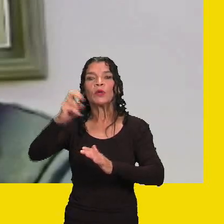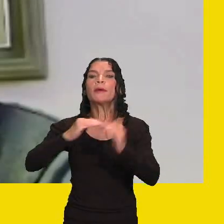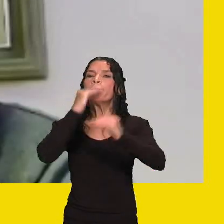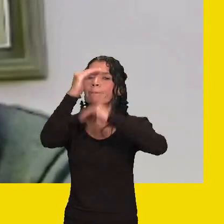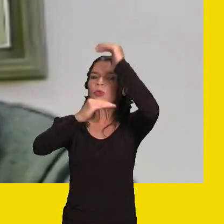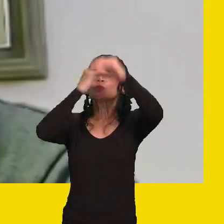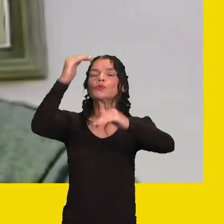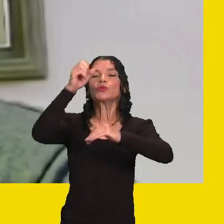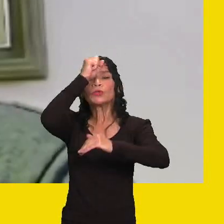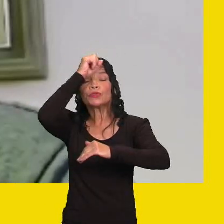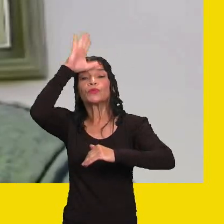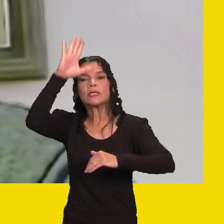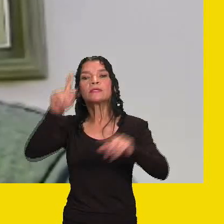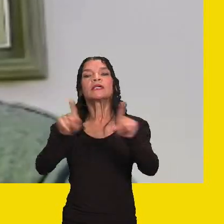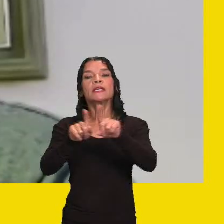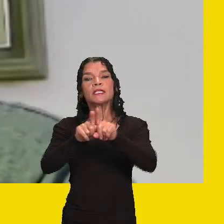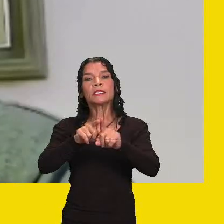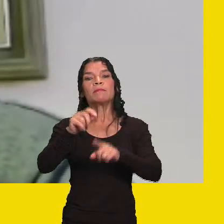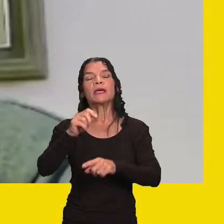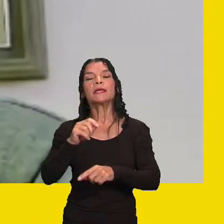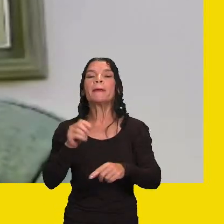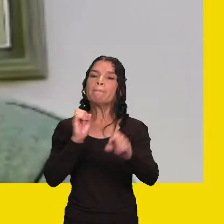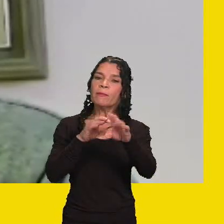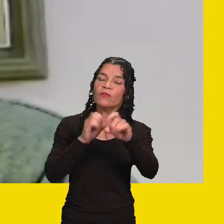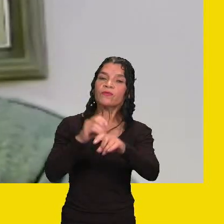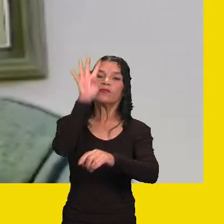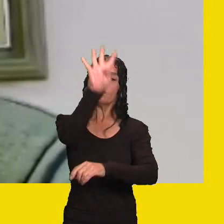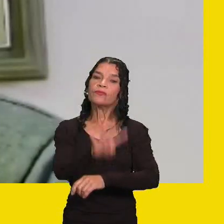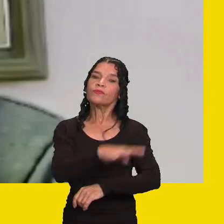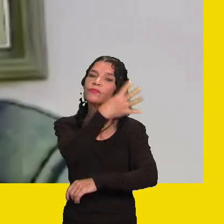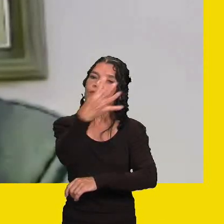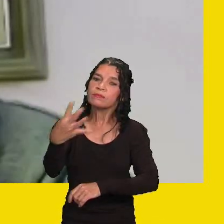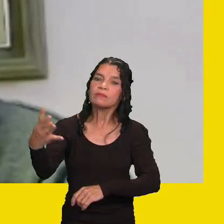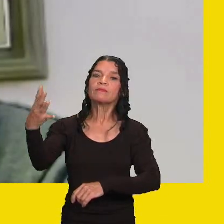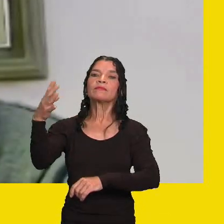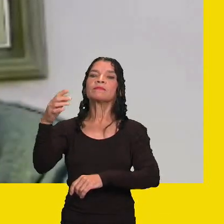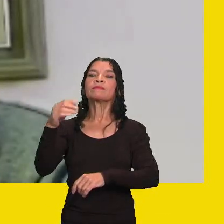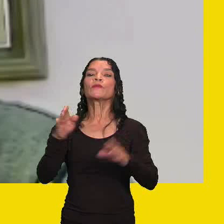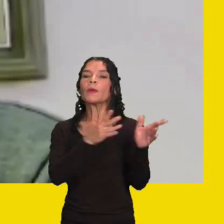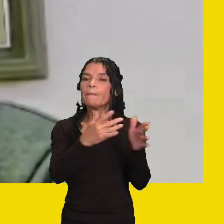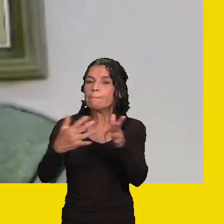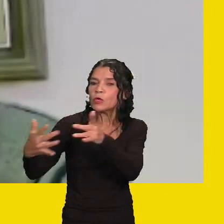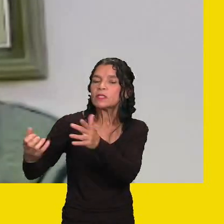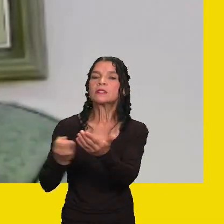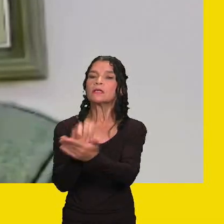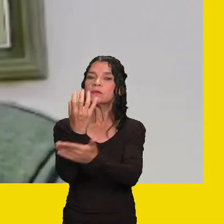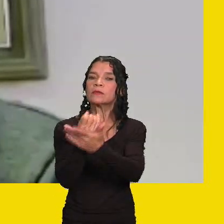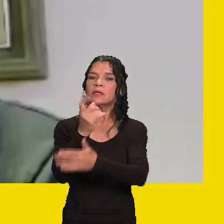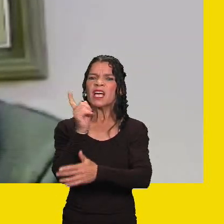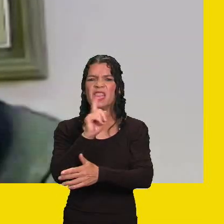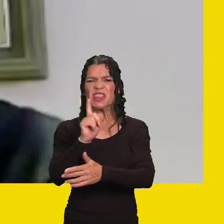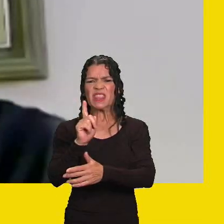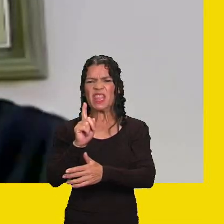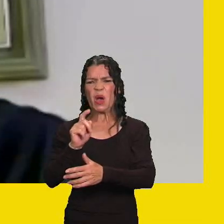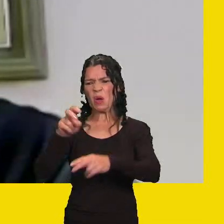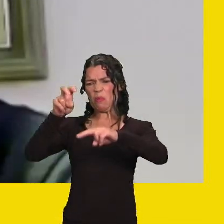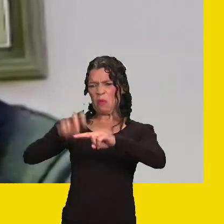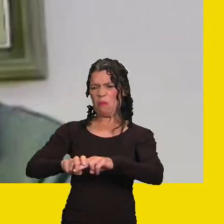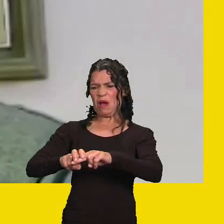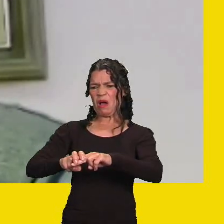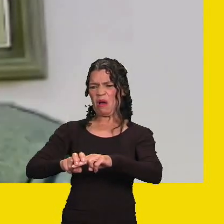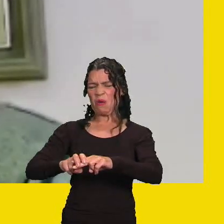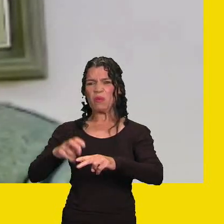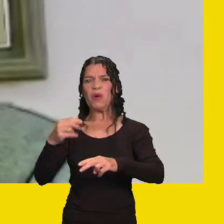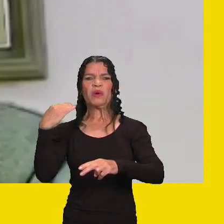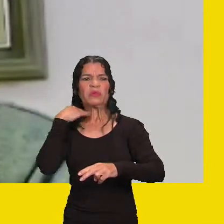conhecimento, enquanto produtores de currículo, enquanto produtores do próprio processo de alfabetização, e não como um banco onde eu deposito,